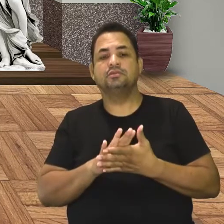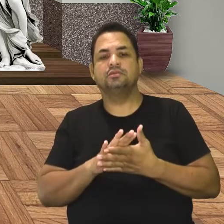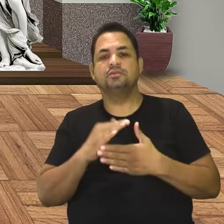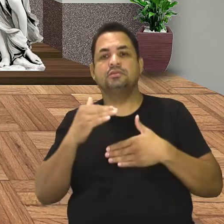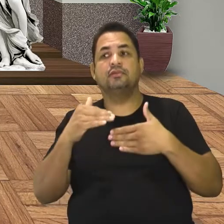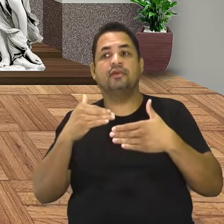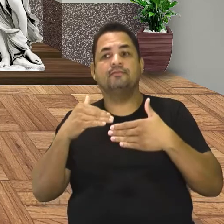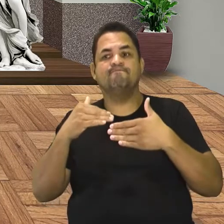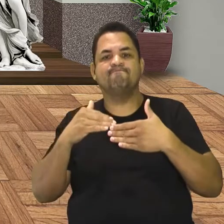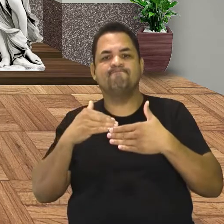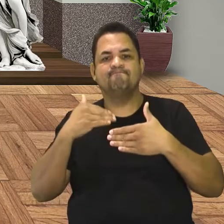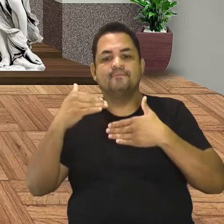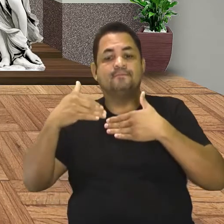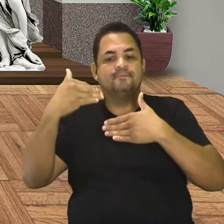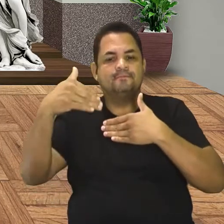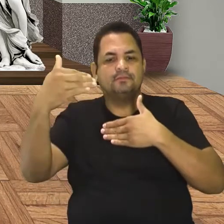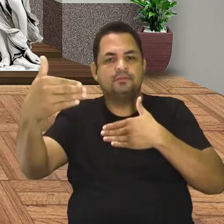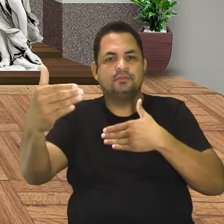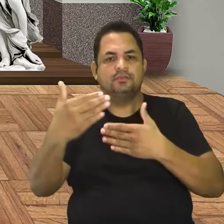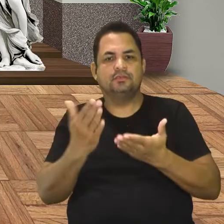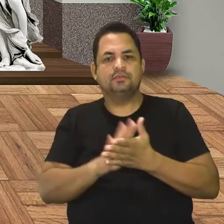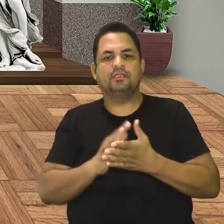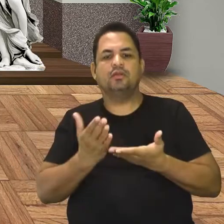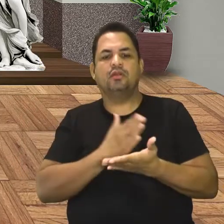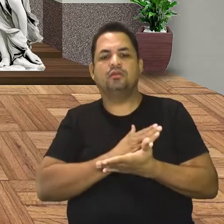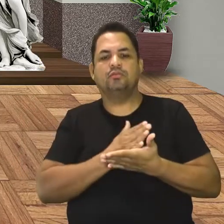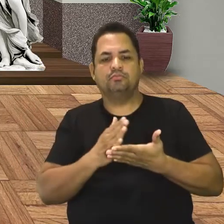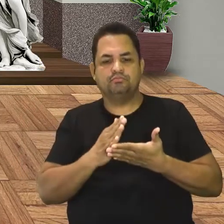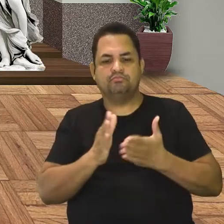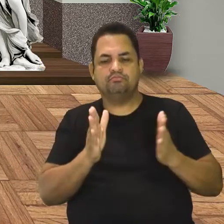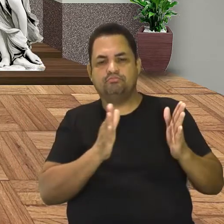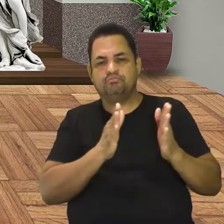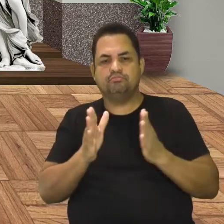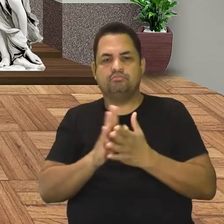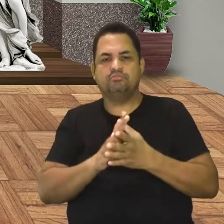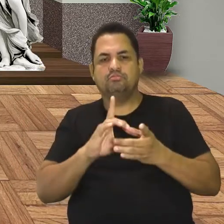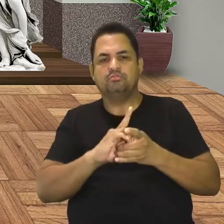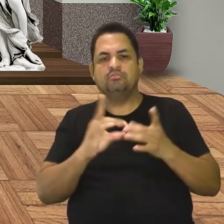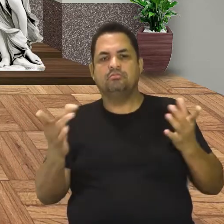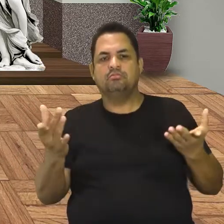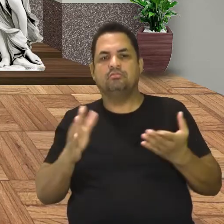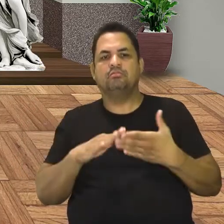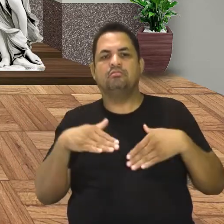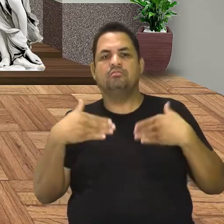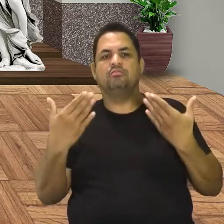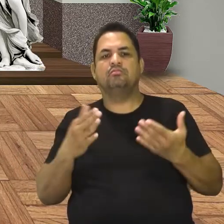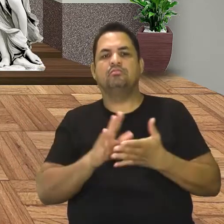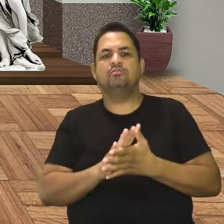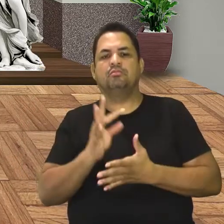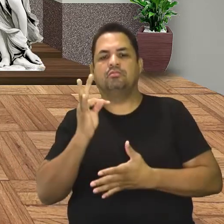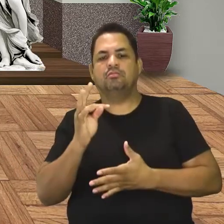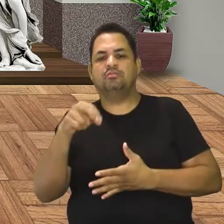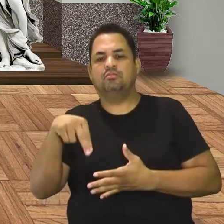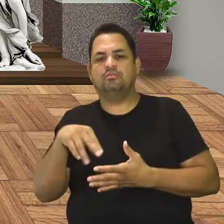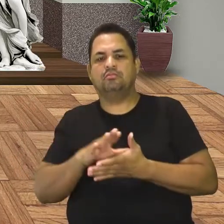se dar lá na frente, no período de redemocratização do Brasil, quando Tancredo Neves e José Sarney vão assumir